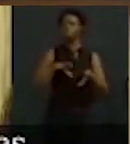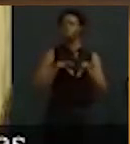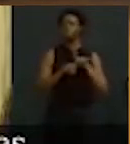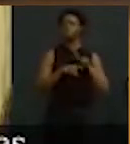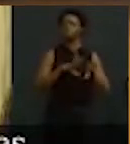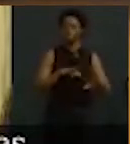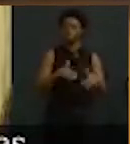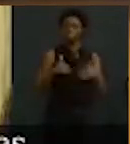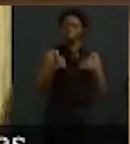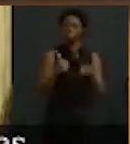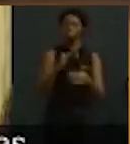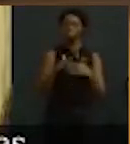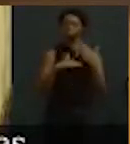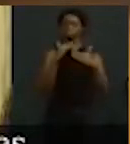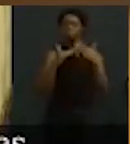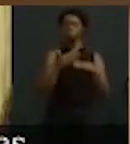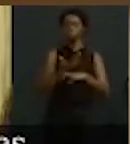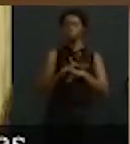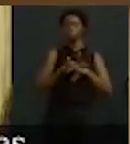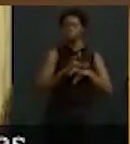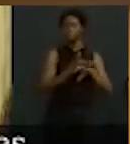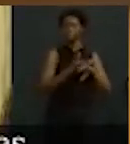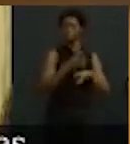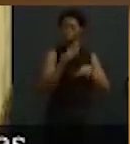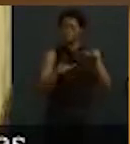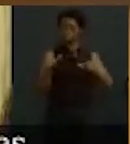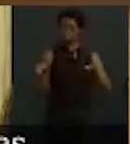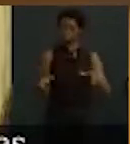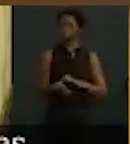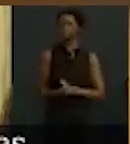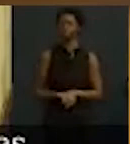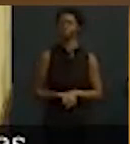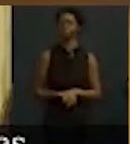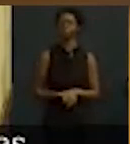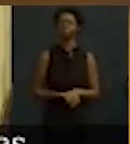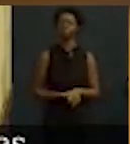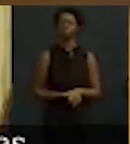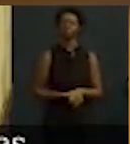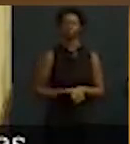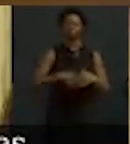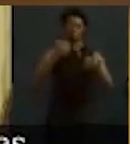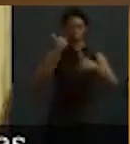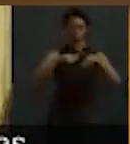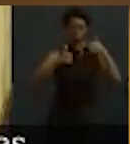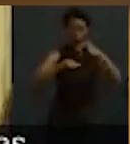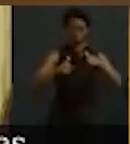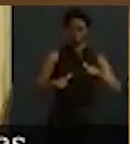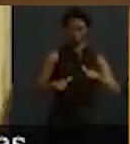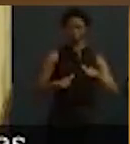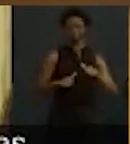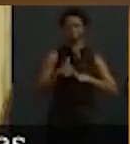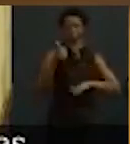Aperfeiçoamento de Praças, analista de inteligência do Centro de